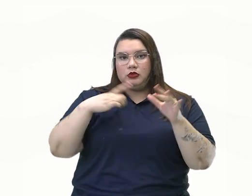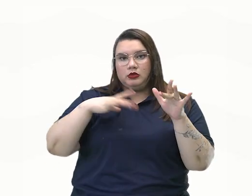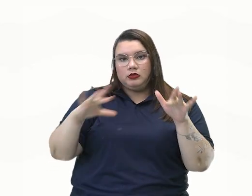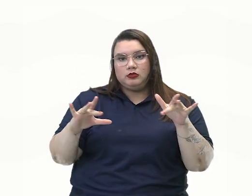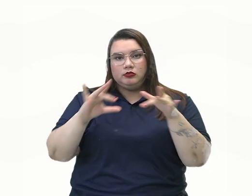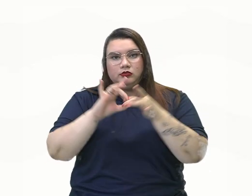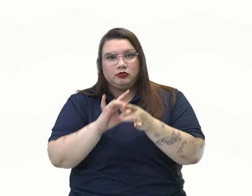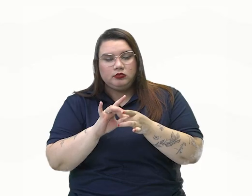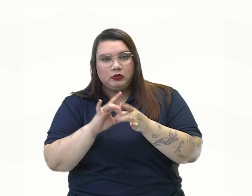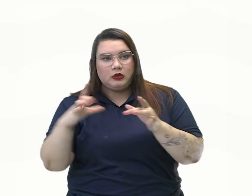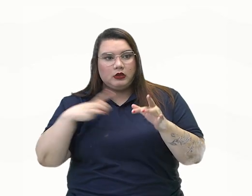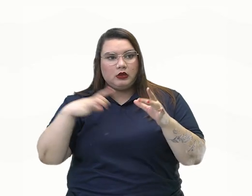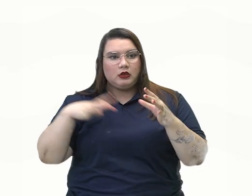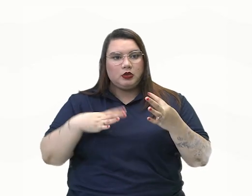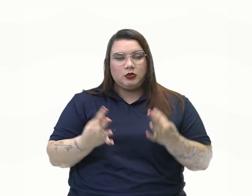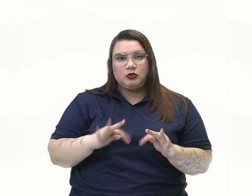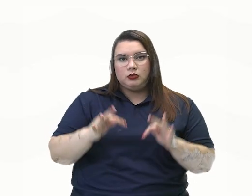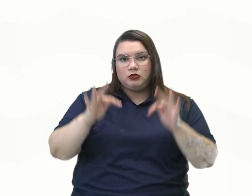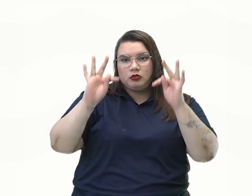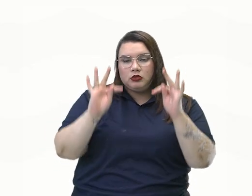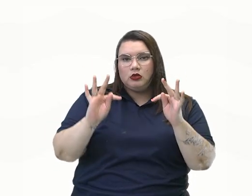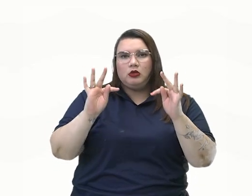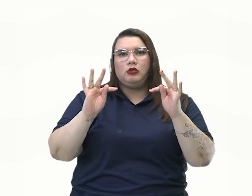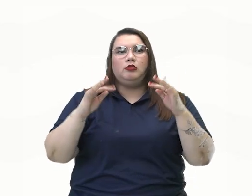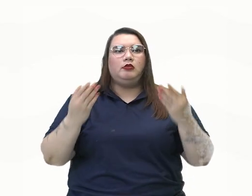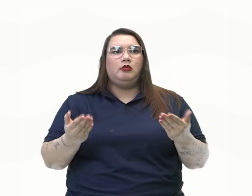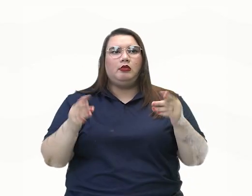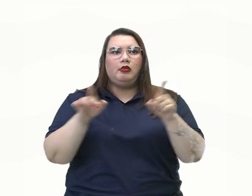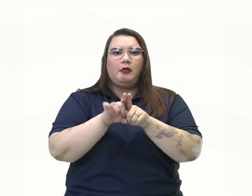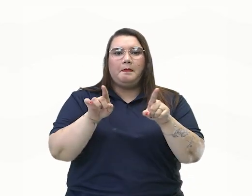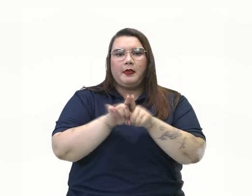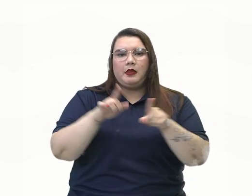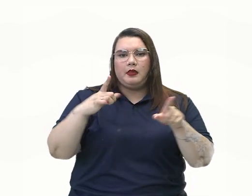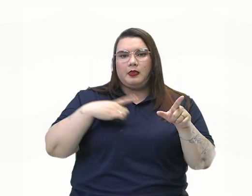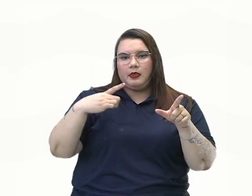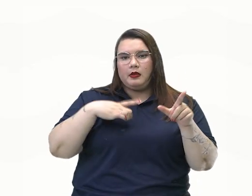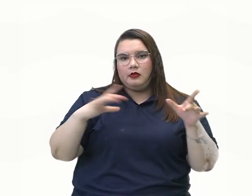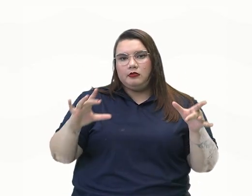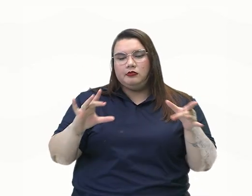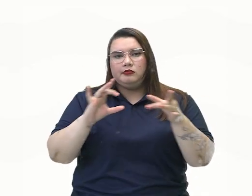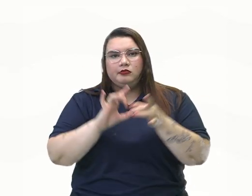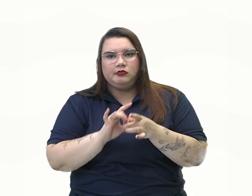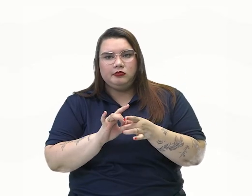se envolve com tecnologia, envolve aí com